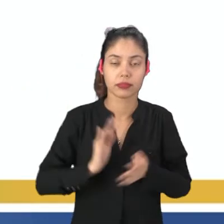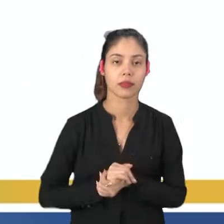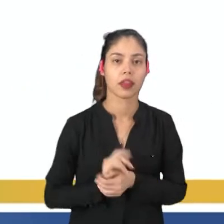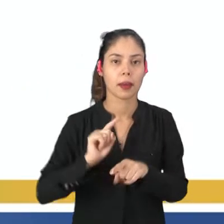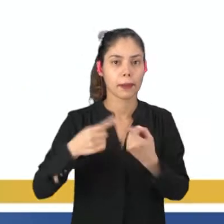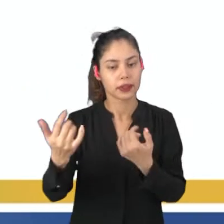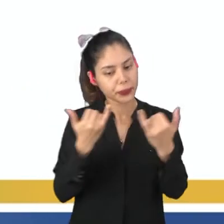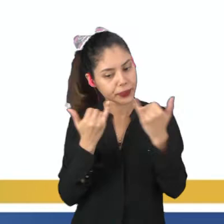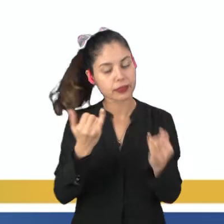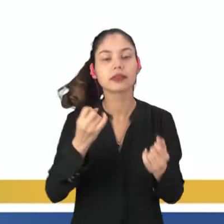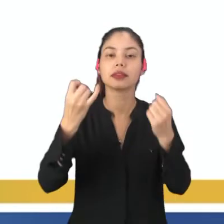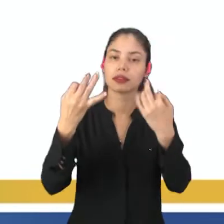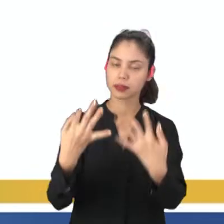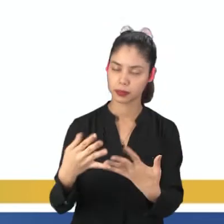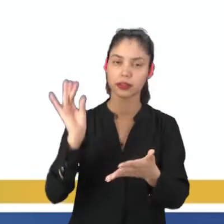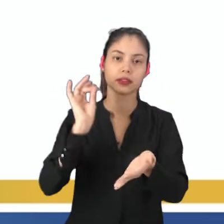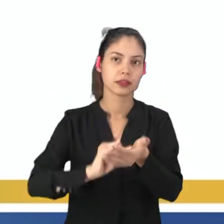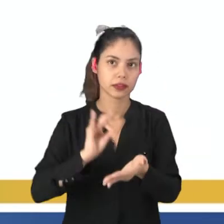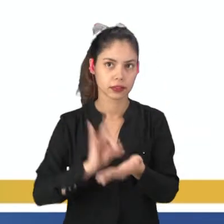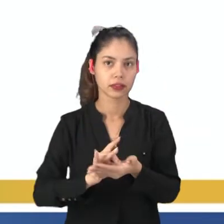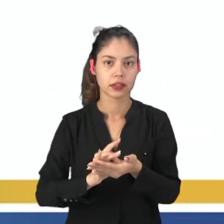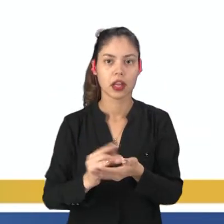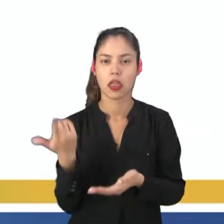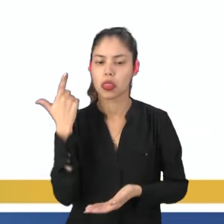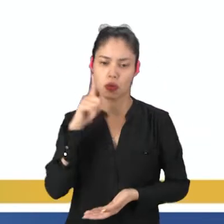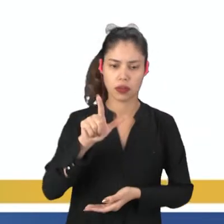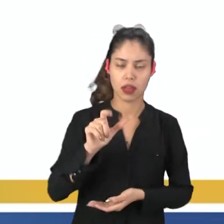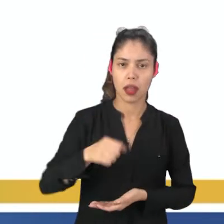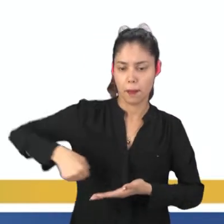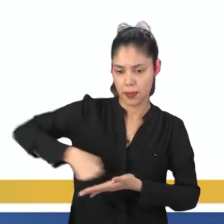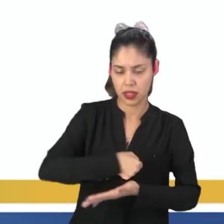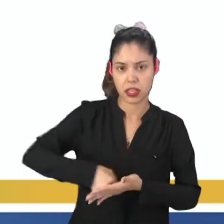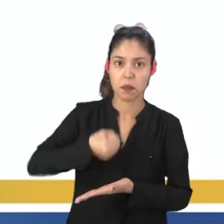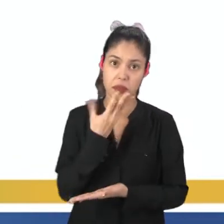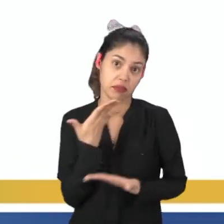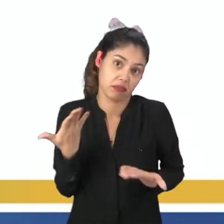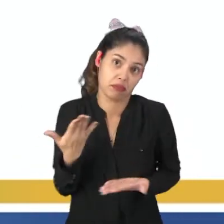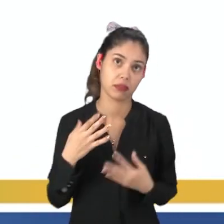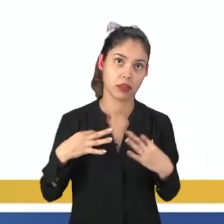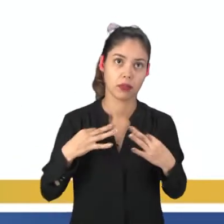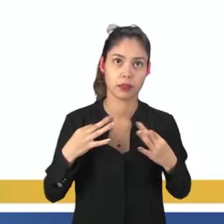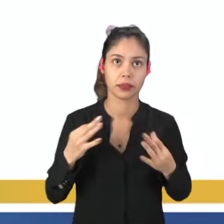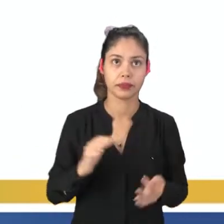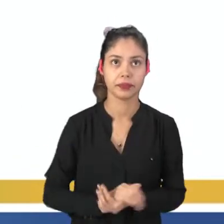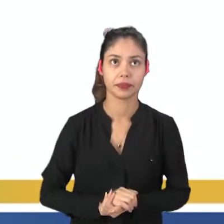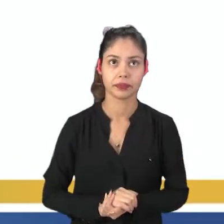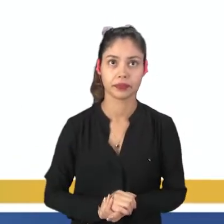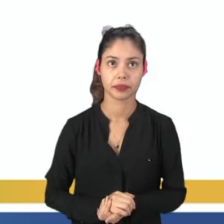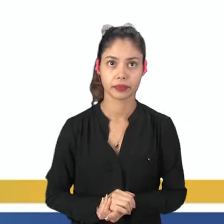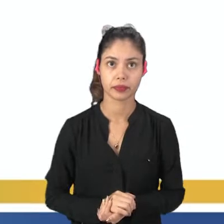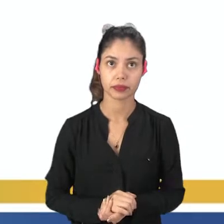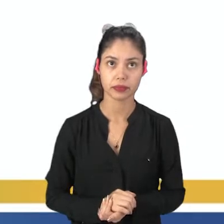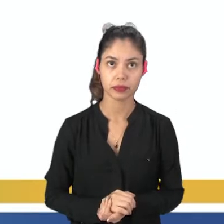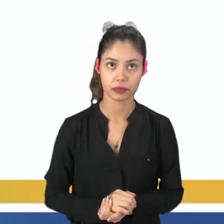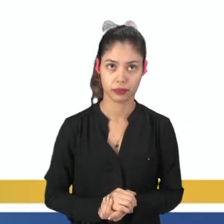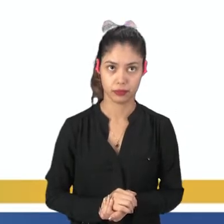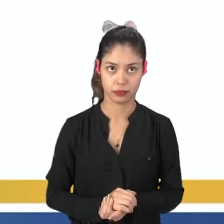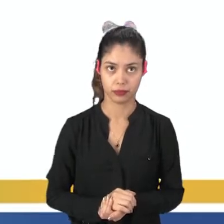na propaganda remete ao fato de o leitor não conseguir passar bem suas roupas. Aqui outro exemplo